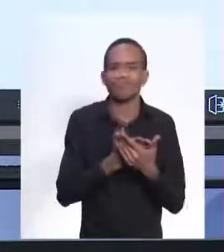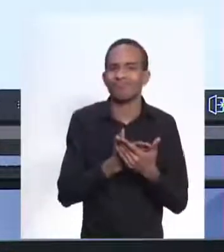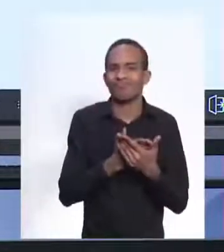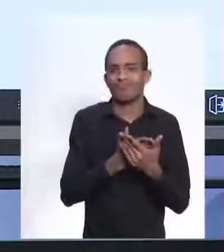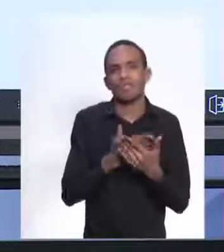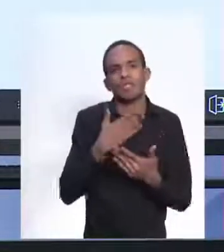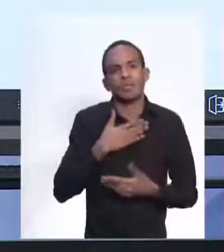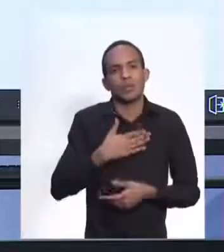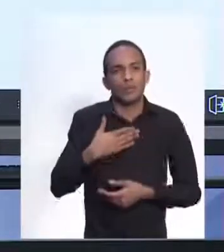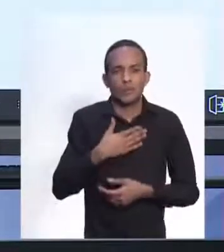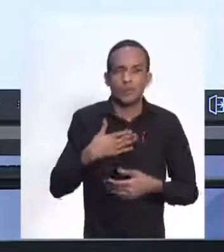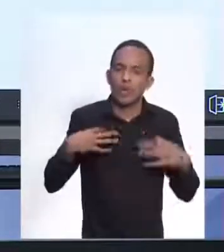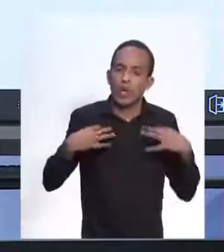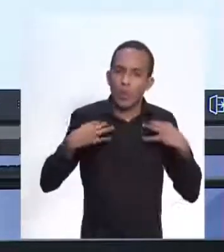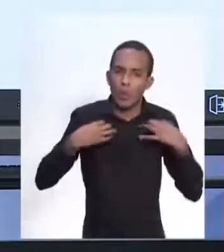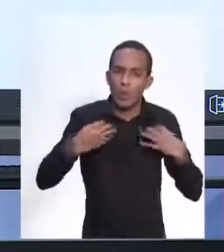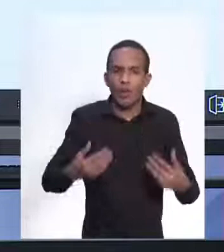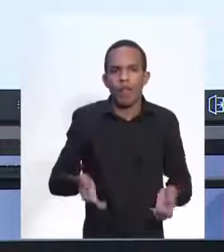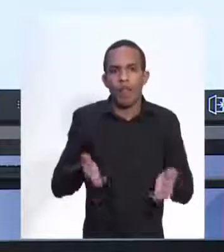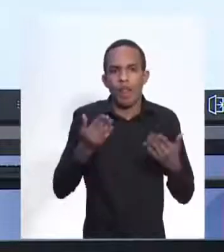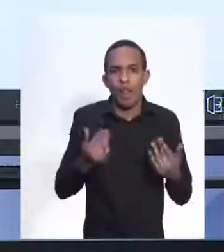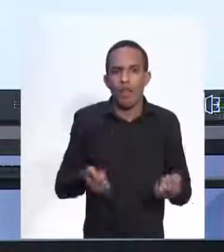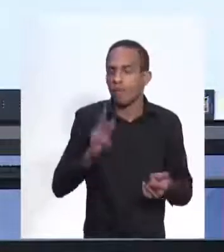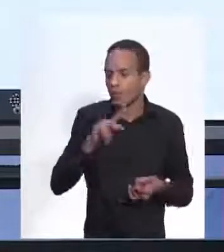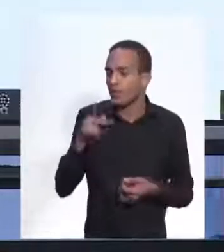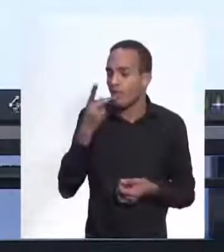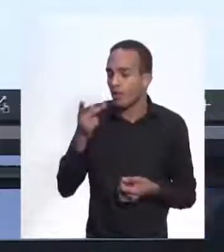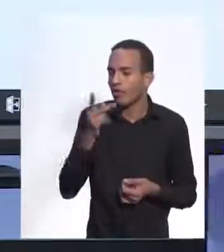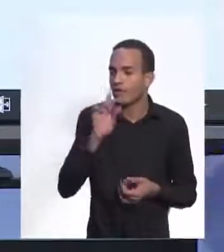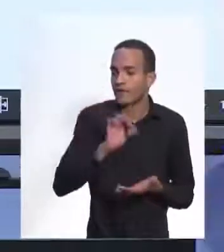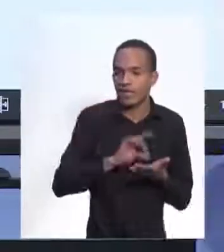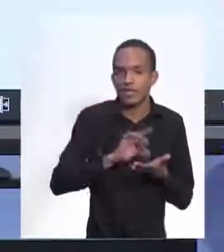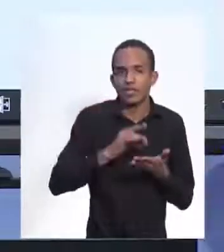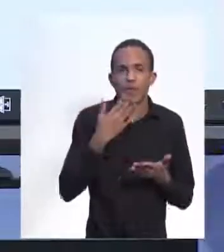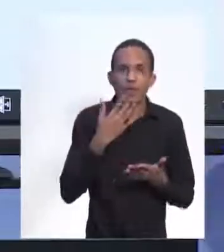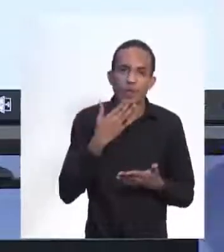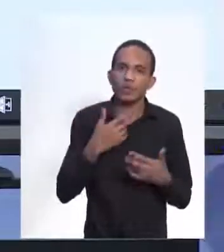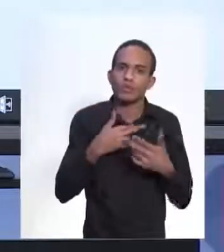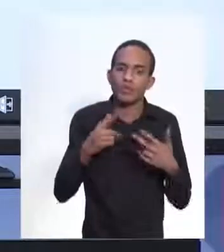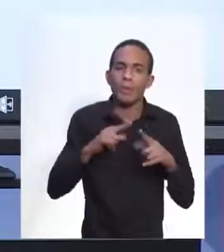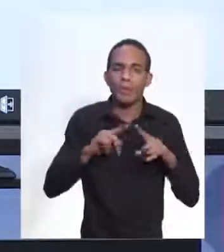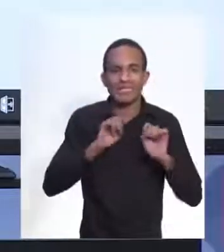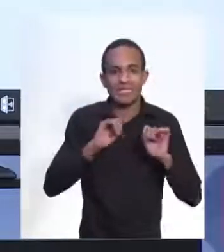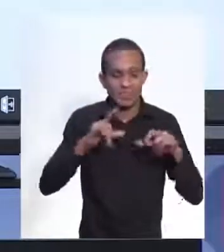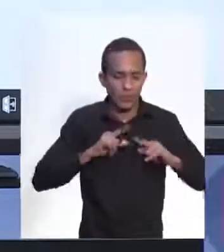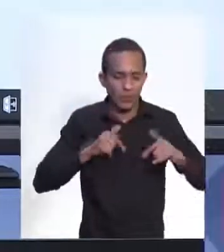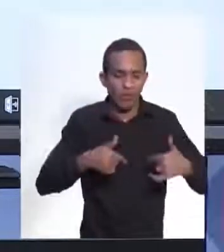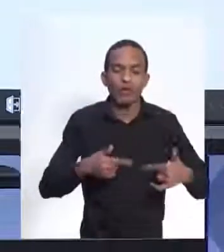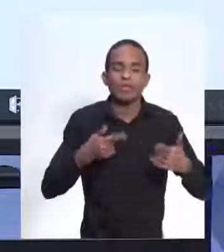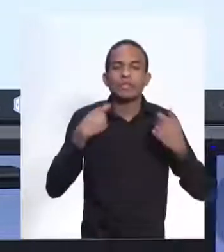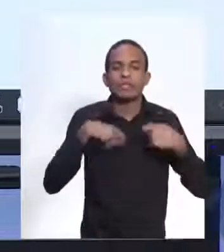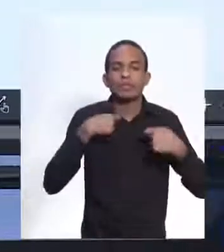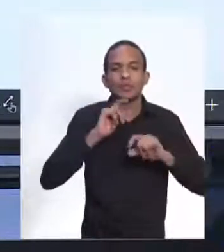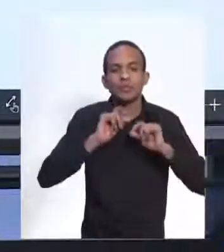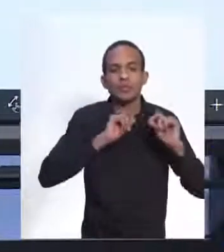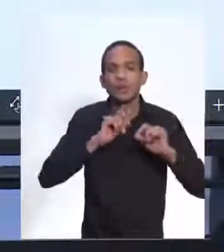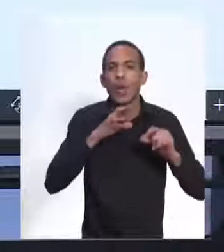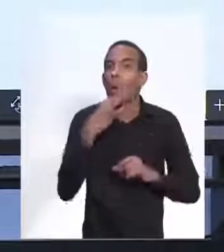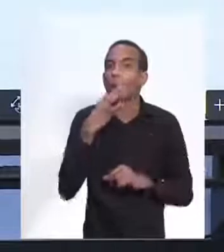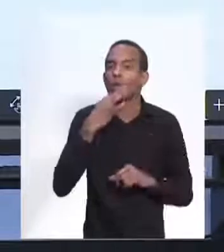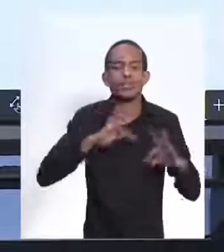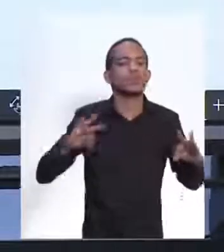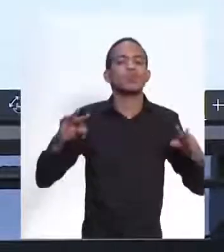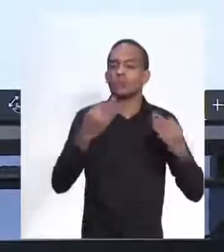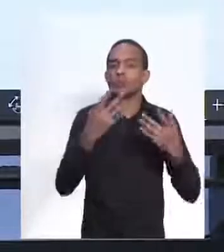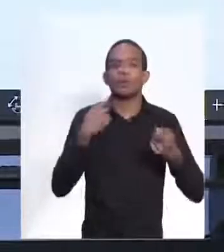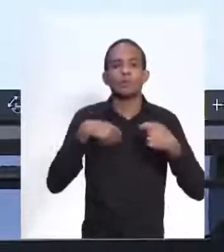Apesar de eu gostar de roupas mais leves, a professora falou, é verdade, mais coloridas, se eu me engajar por essa profissão, eu tenho que conhecer